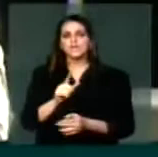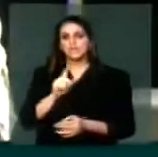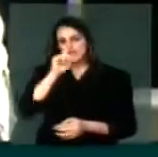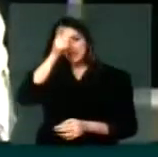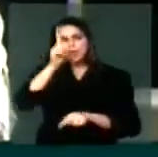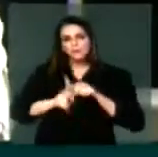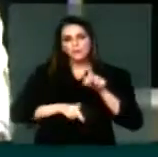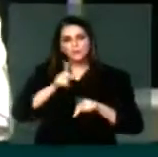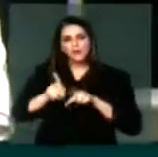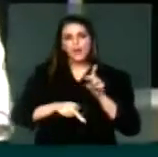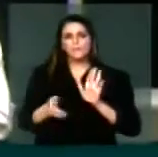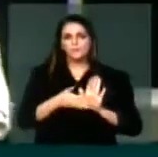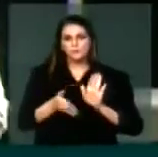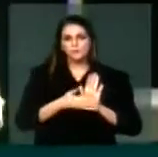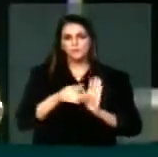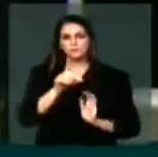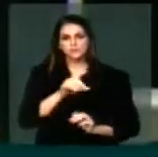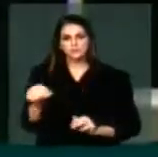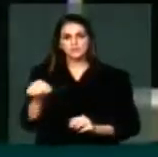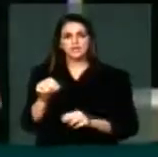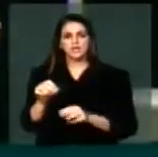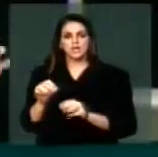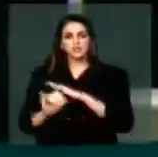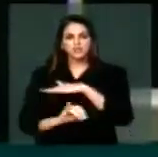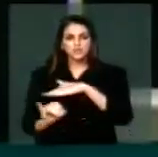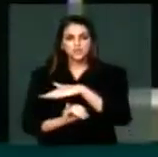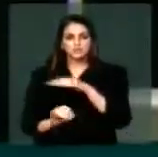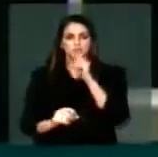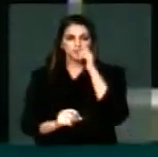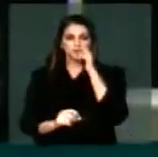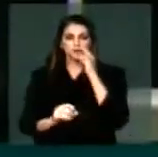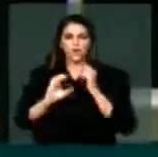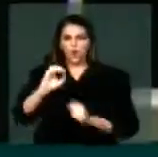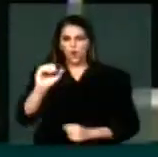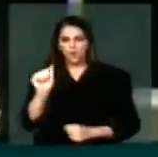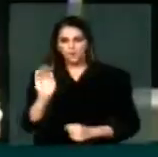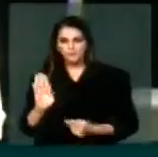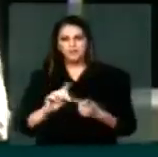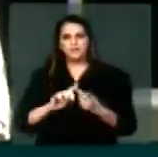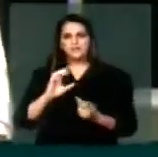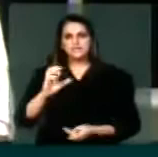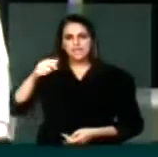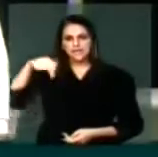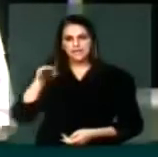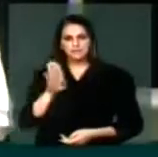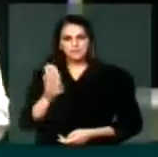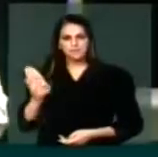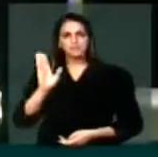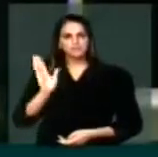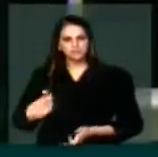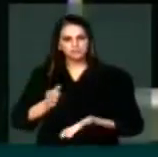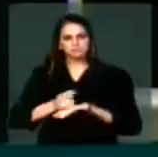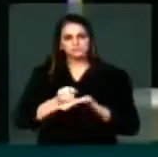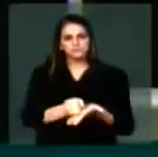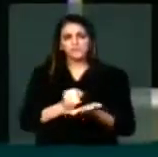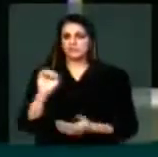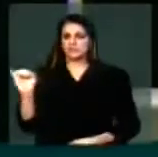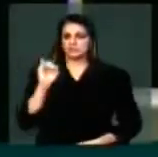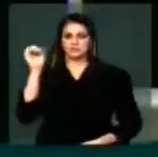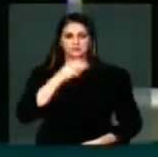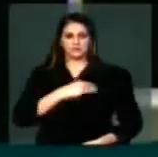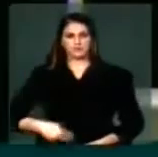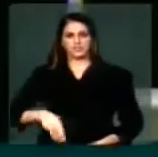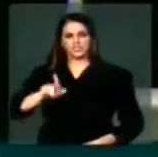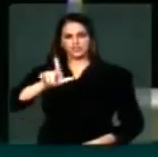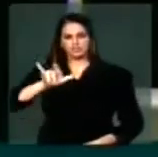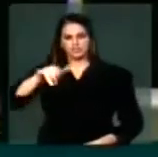da coalizão formada por 100 entidades, entre elas a OAB e a CNBB. É importante que o ministro